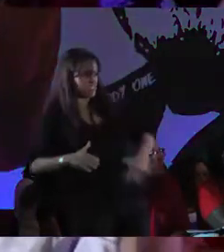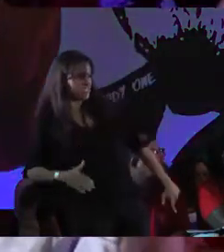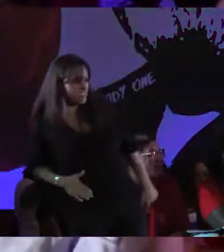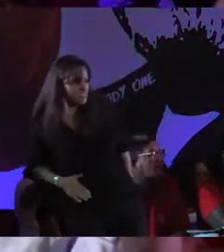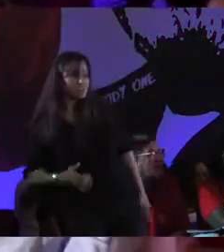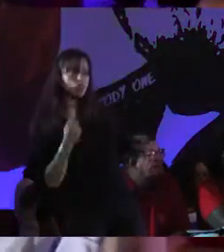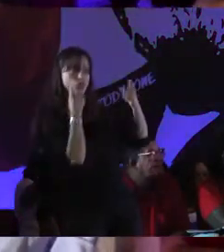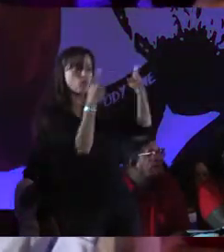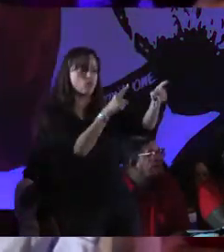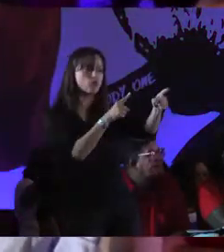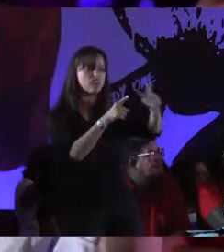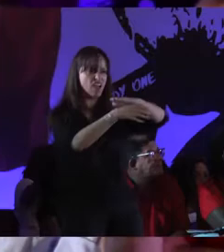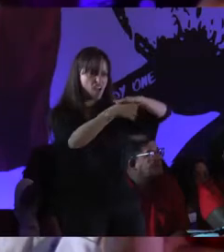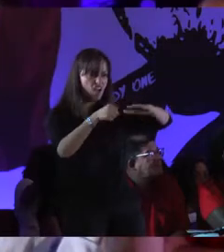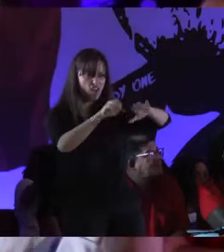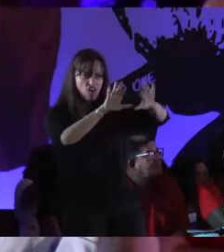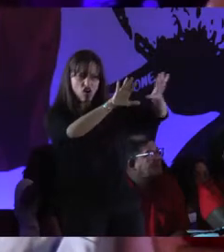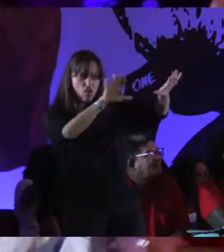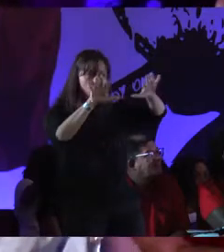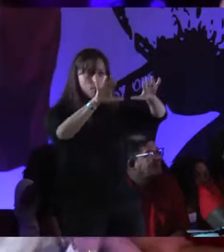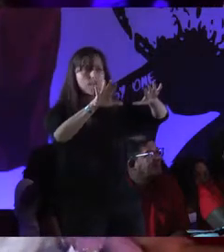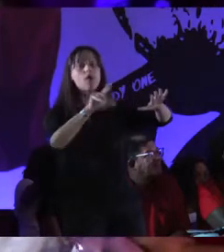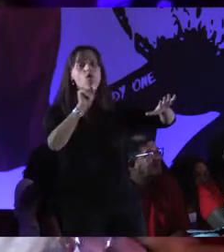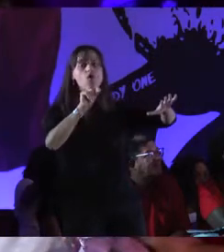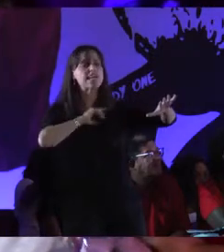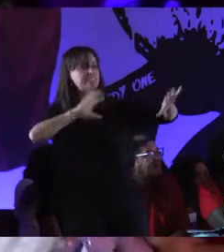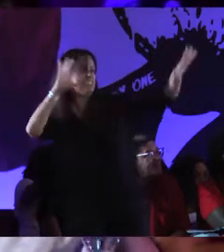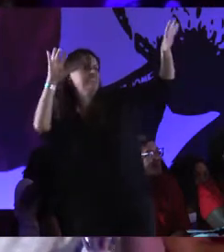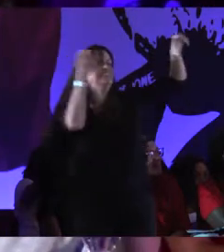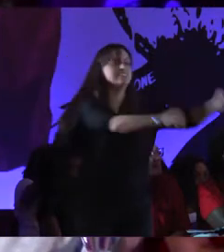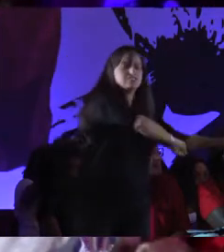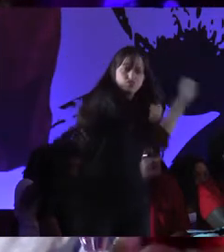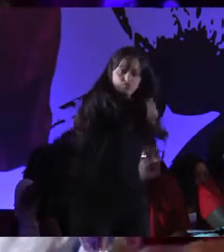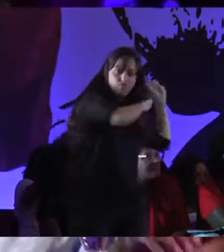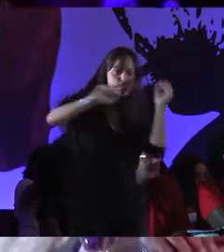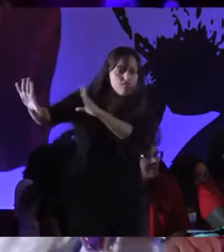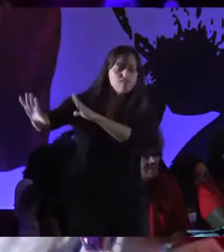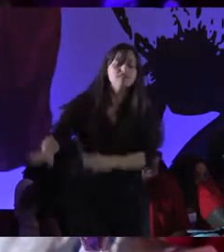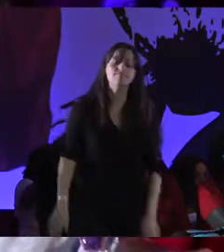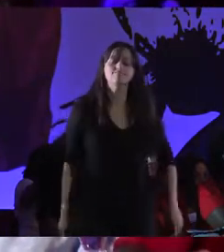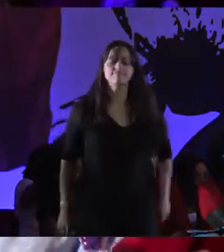acredite, golpista, a gente arranca na unha.